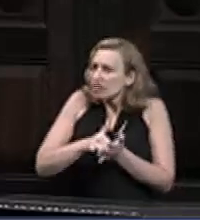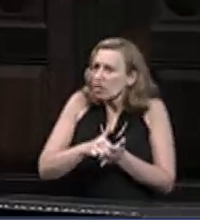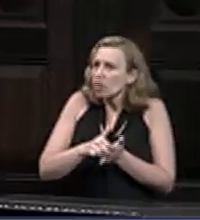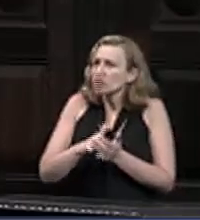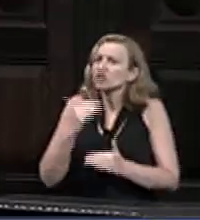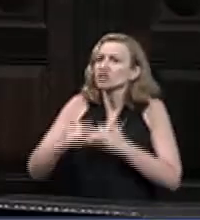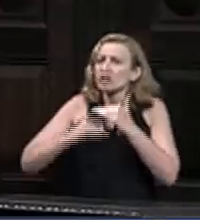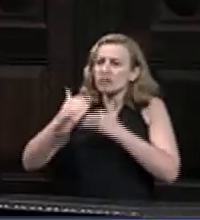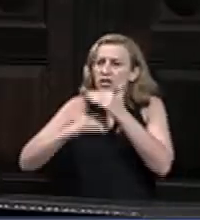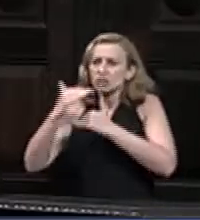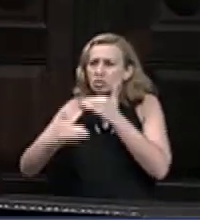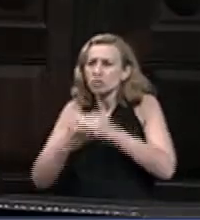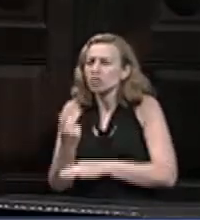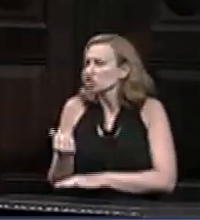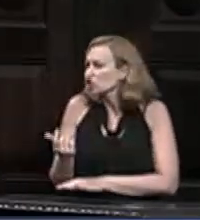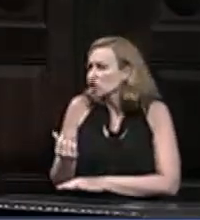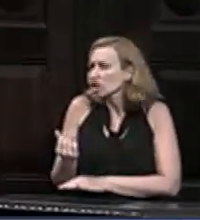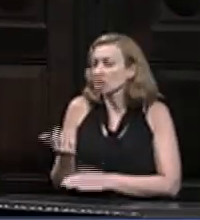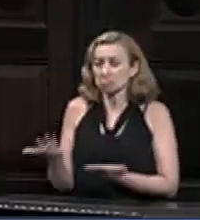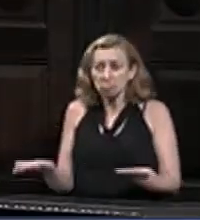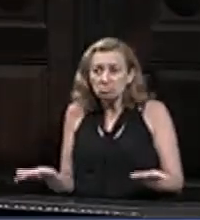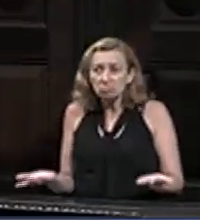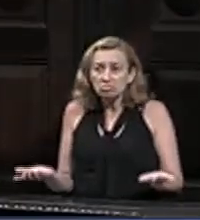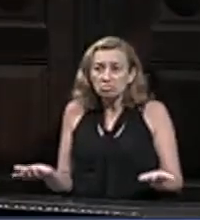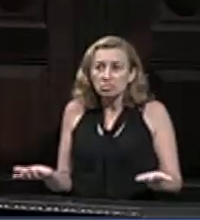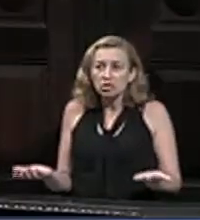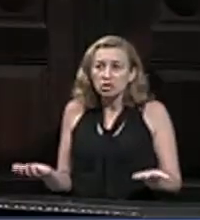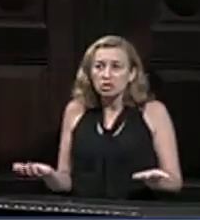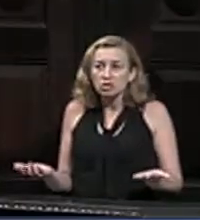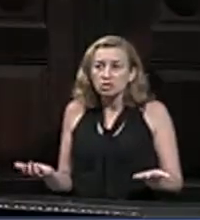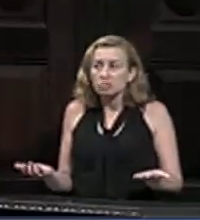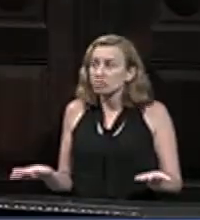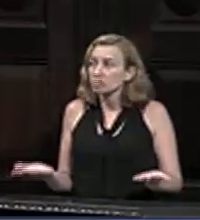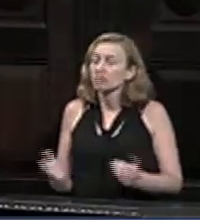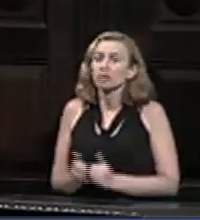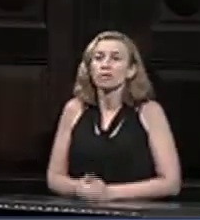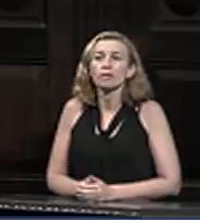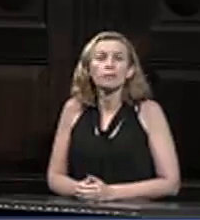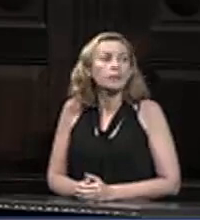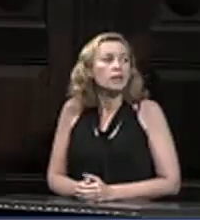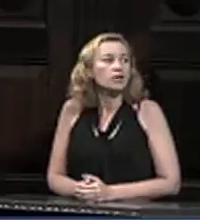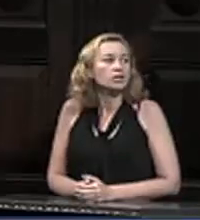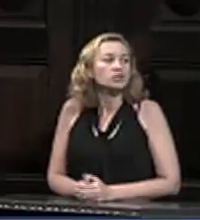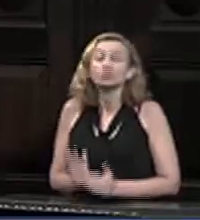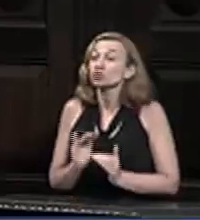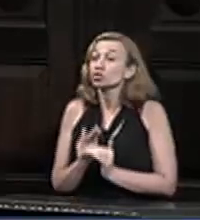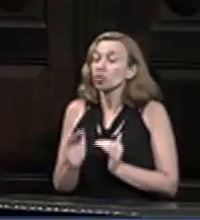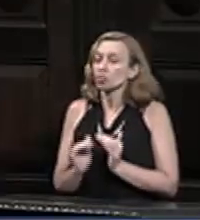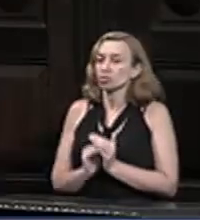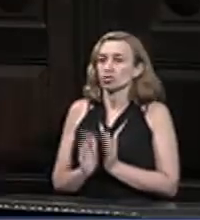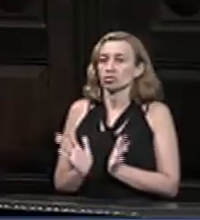que o investimento na infraestrutura foi todo estatal. Todo.